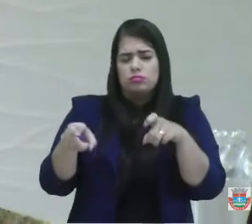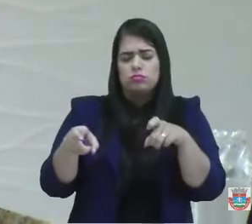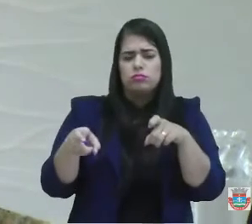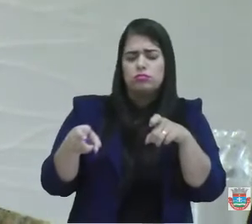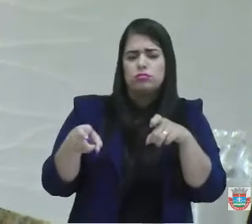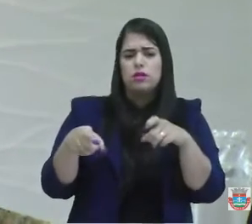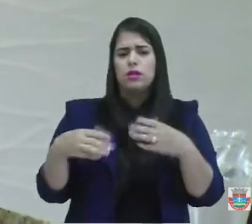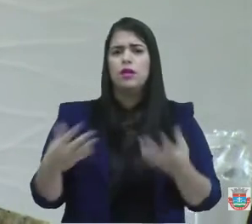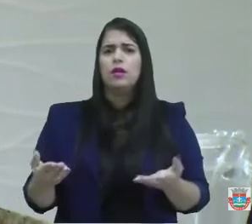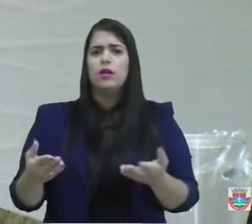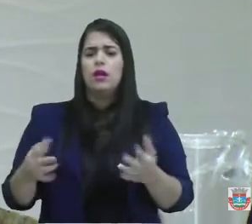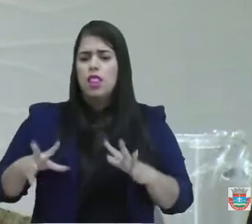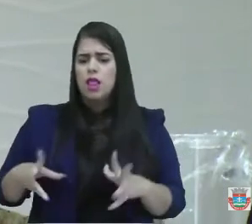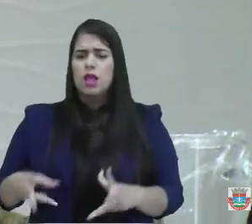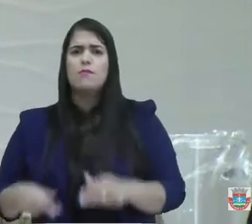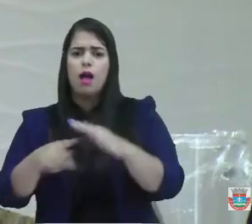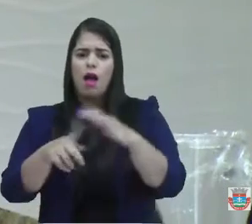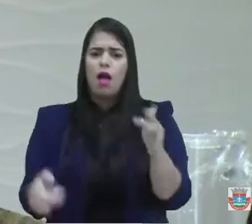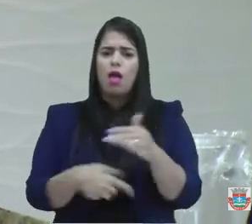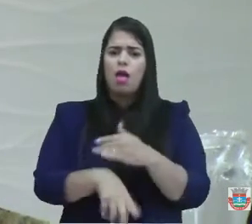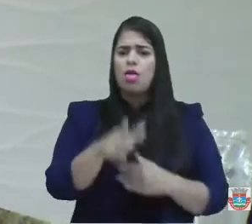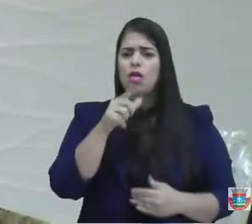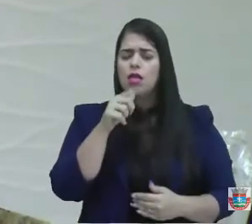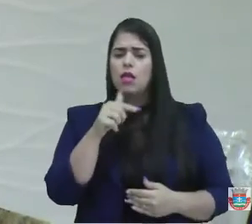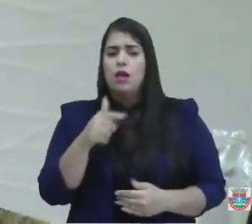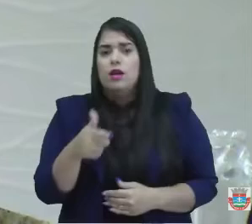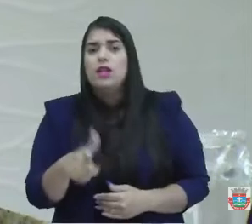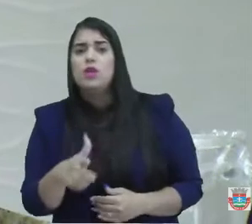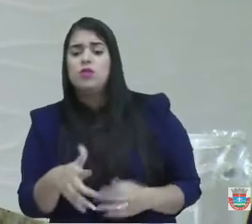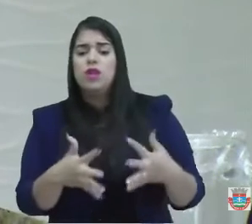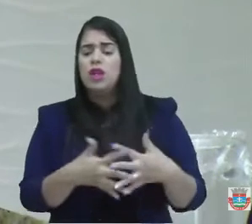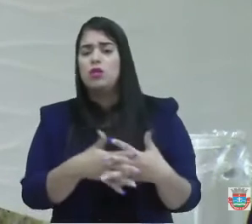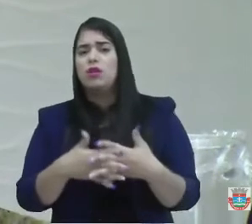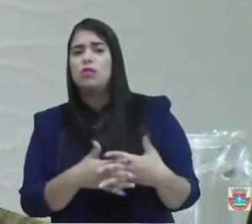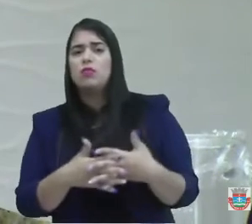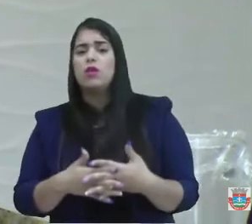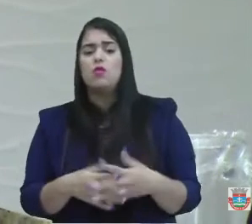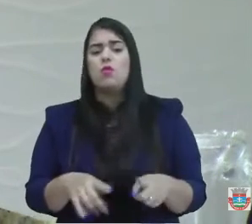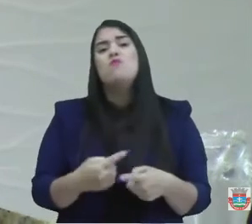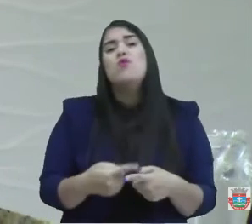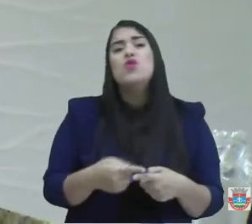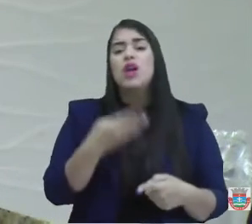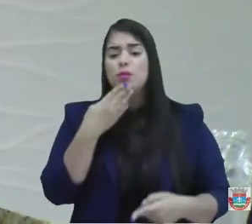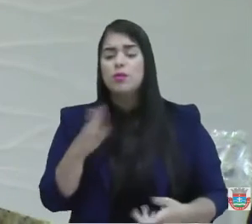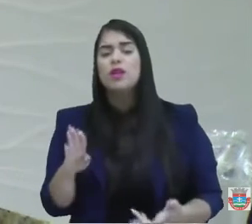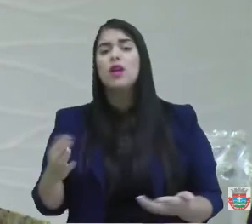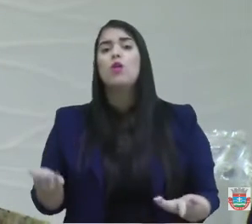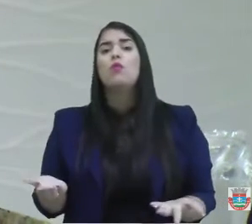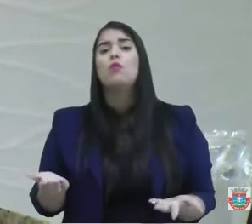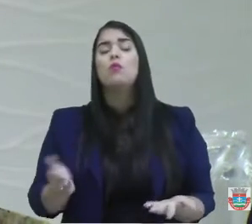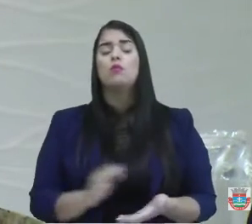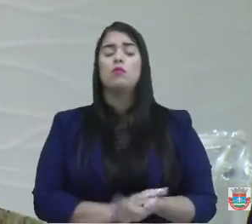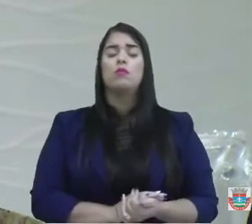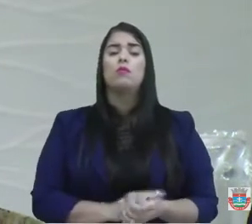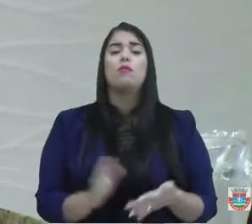de ali para barreira sem ter a máquina? E para que tu foi prometer serviço ao povo que tu não tem firma?